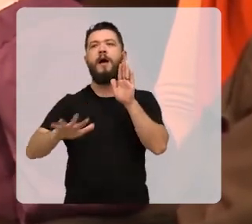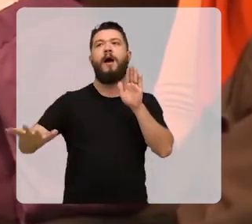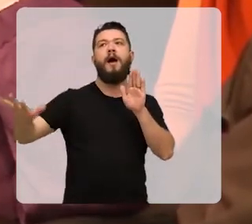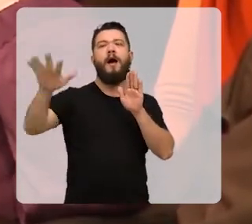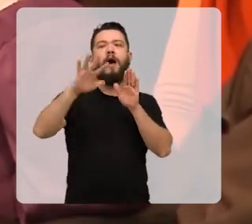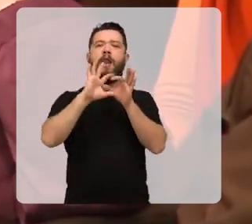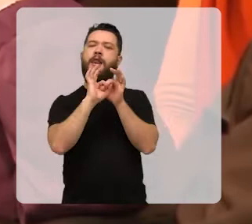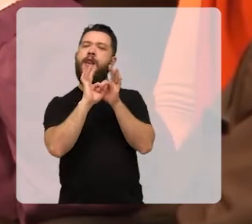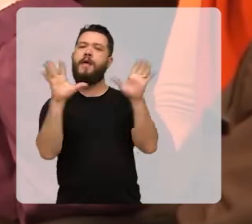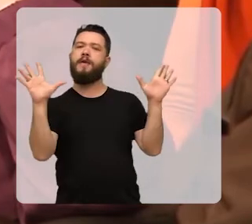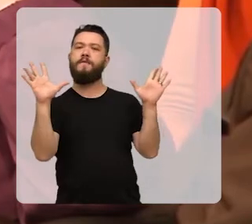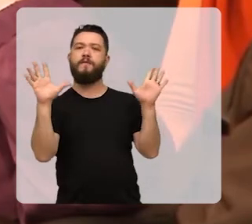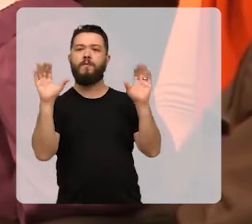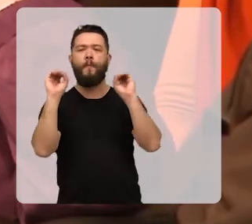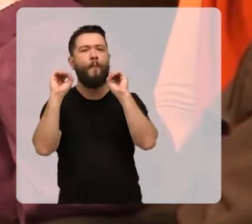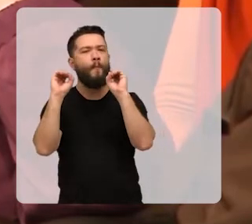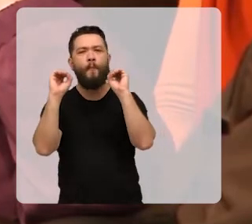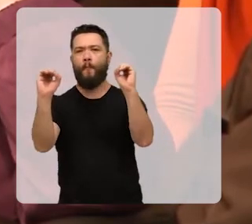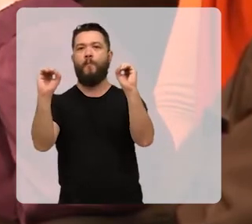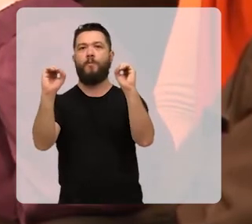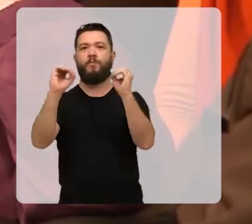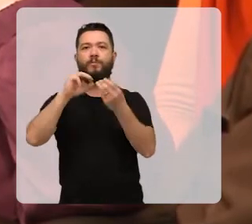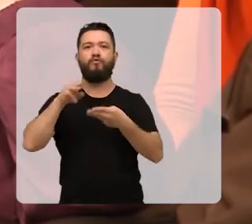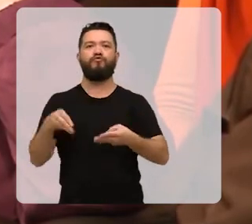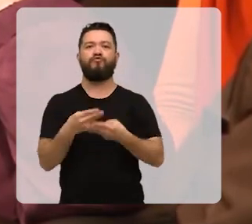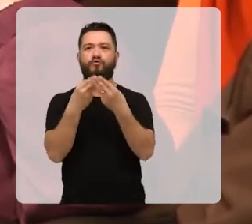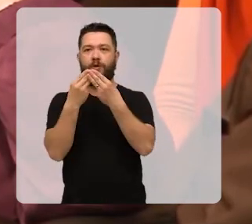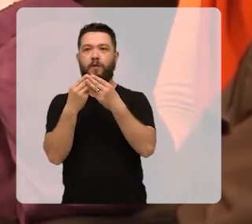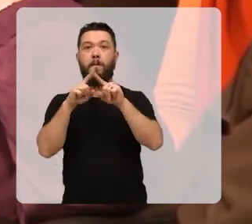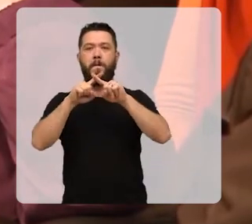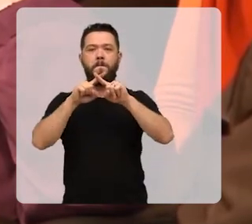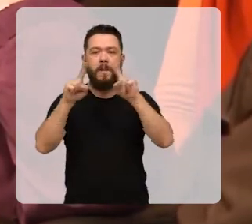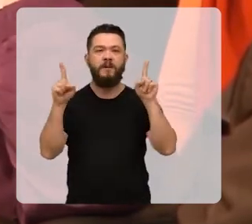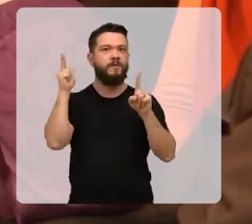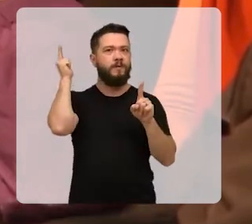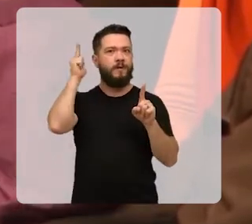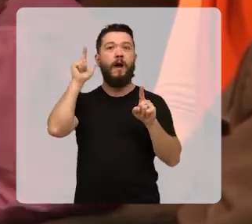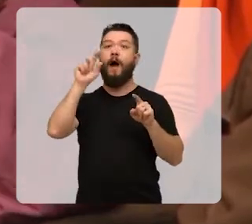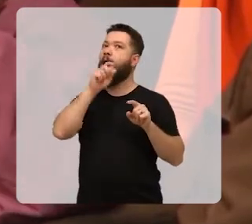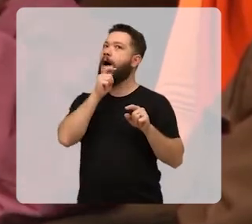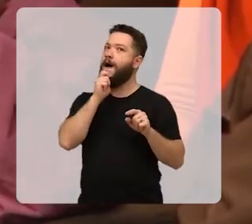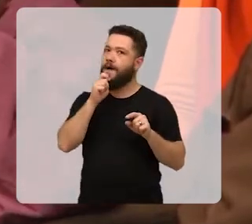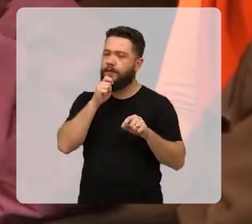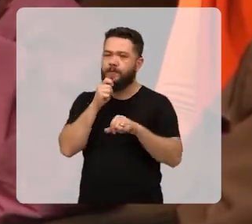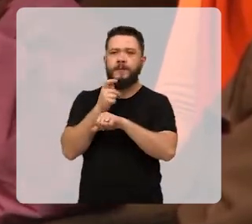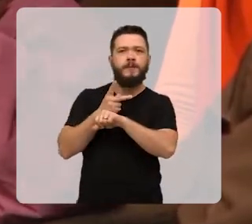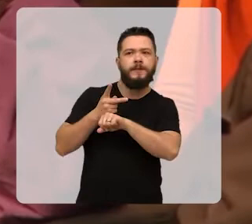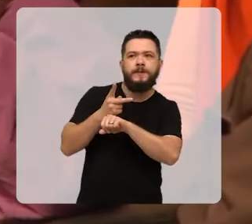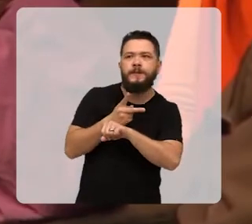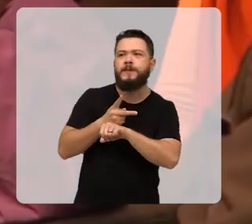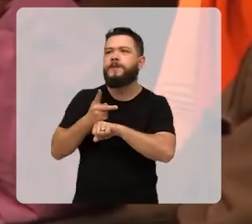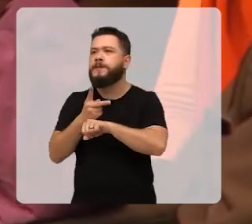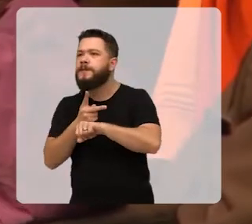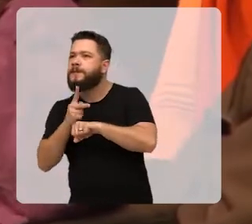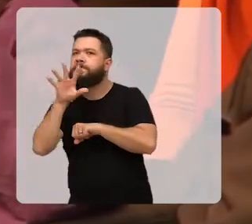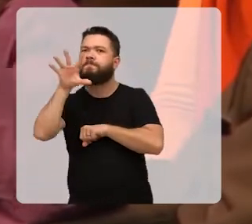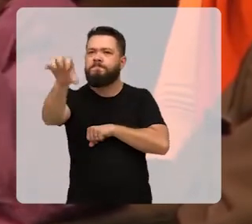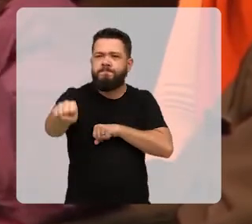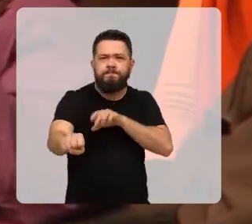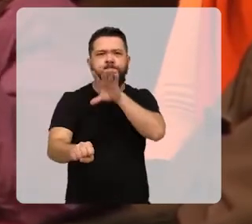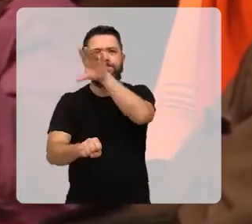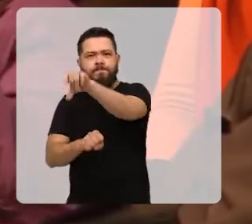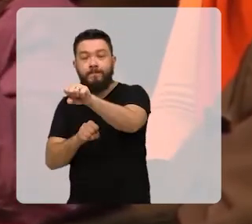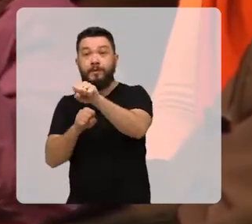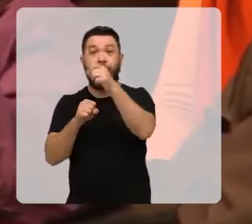a caça para achar os escondidos continuou firme. Apenas 11% dos judeus